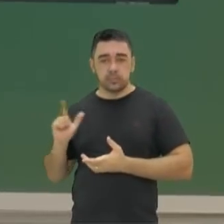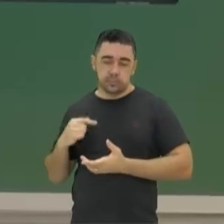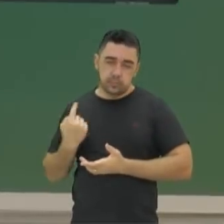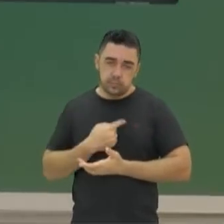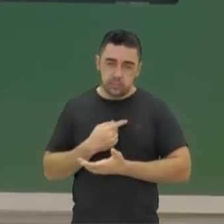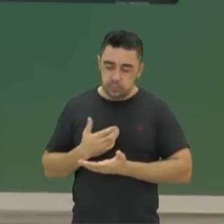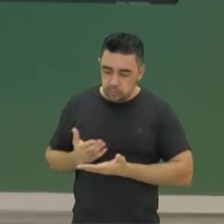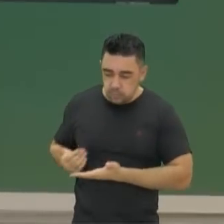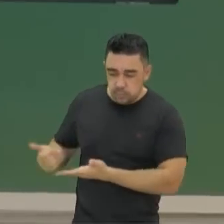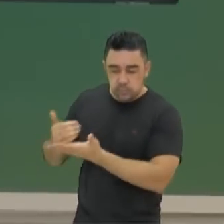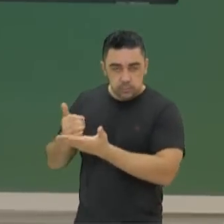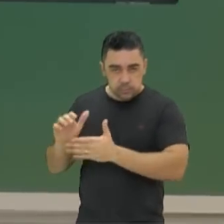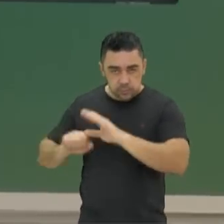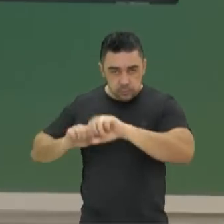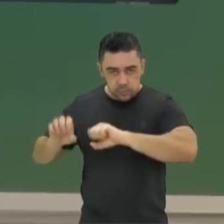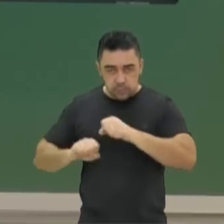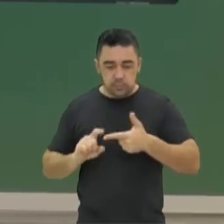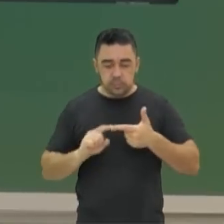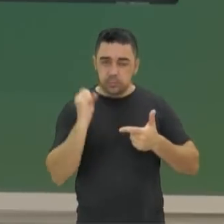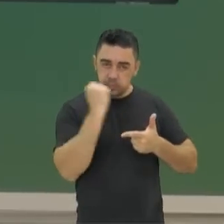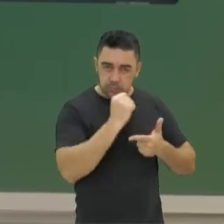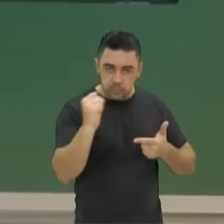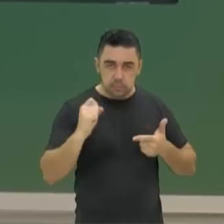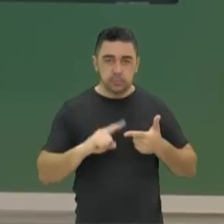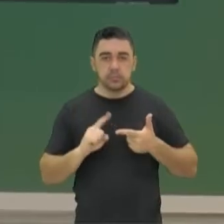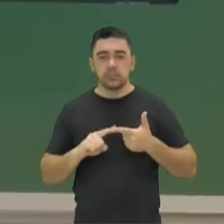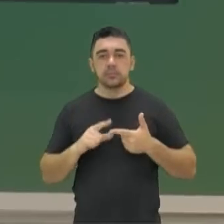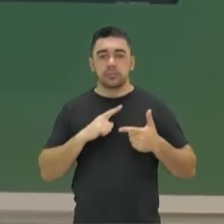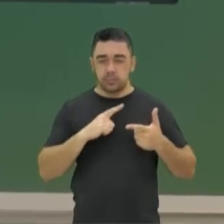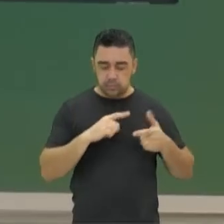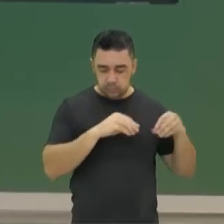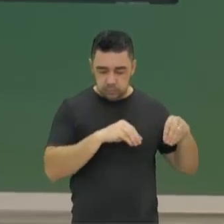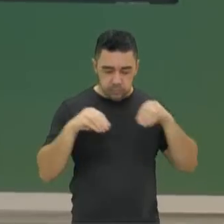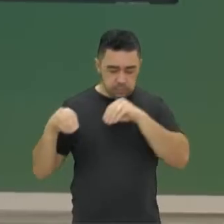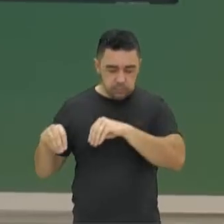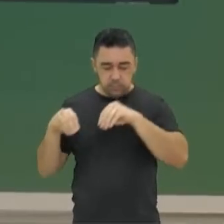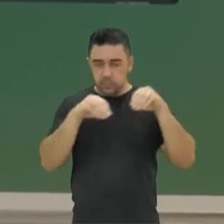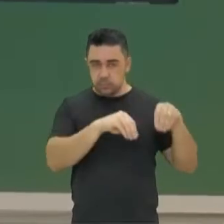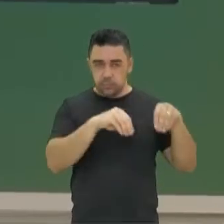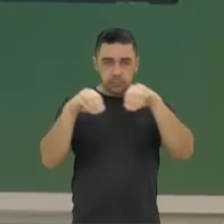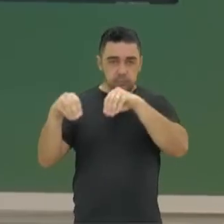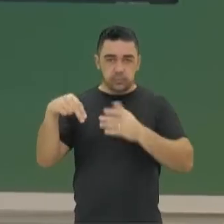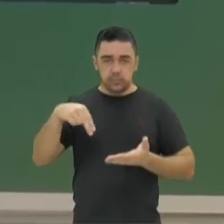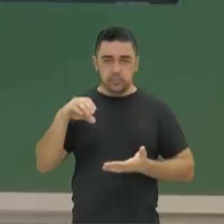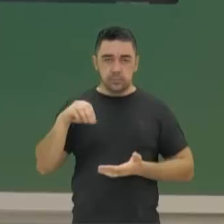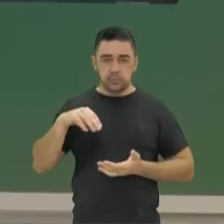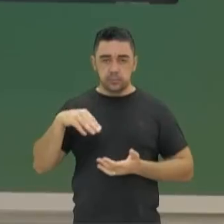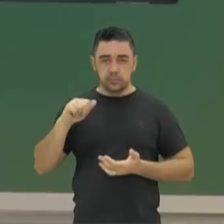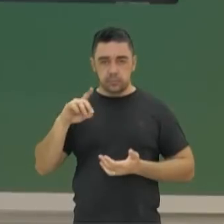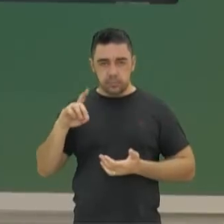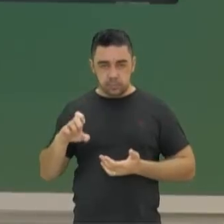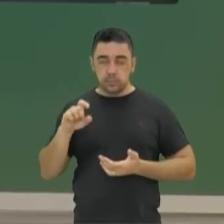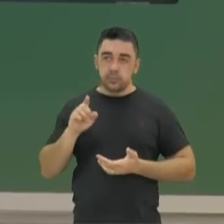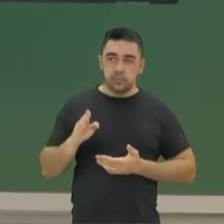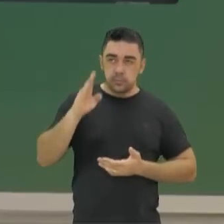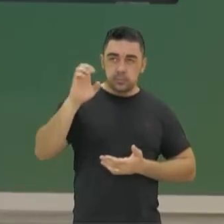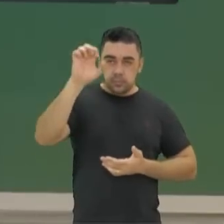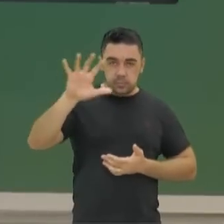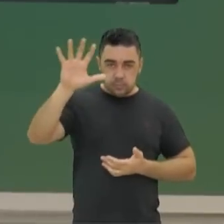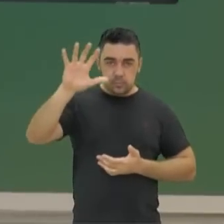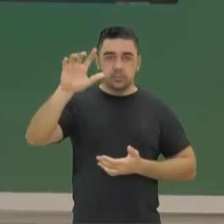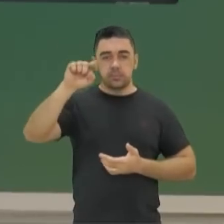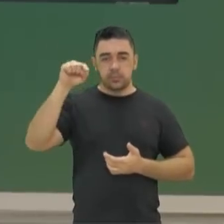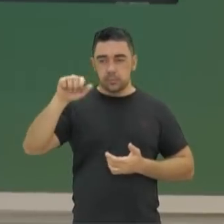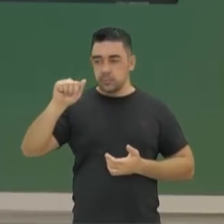nós, né, no começo lá, coletores, caçadores, eram nômades, viviam migrando de um local para o outro. Foram para a Europa, foram para